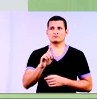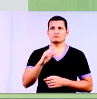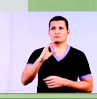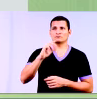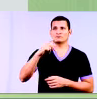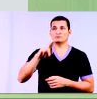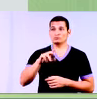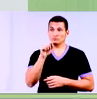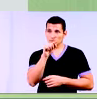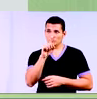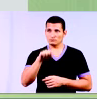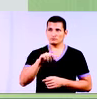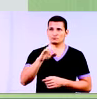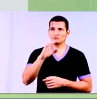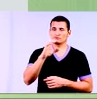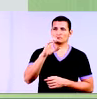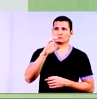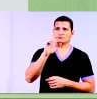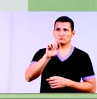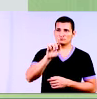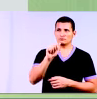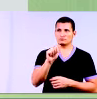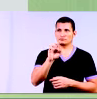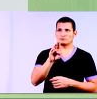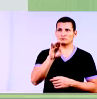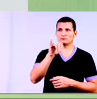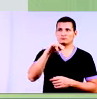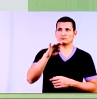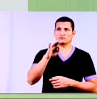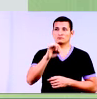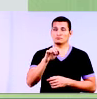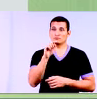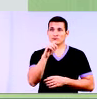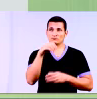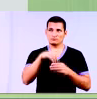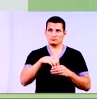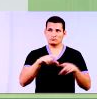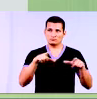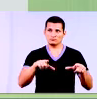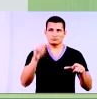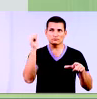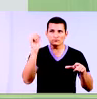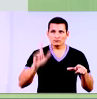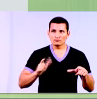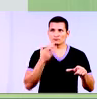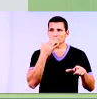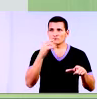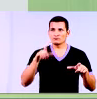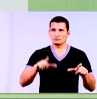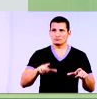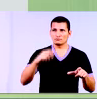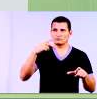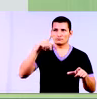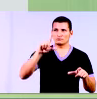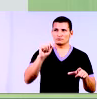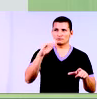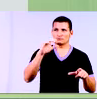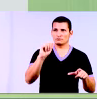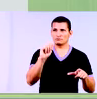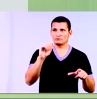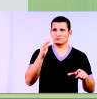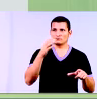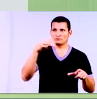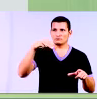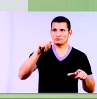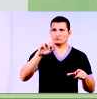é um gabinete. Dentro do gabinete eu tenho a placa-mãe, que a gente vê em azul aqui. E na placa-mãe a gente já viu que lá eu